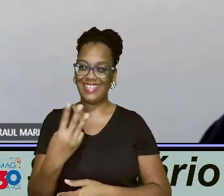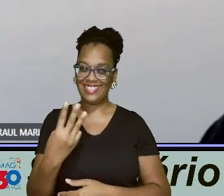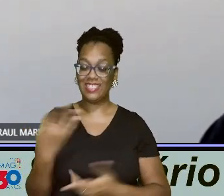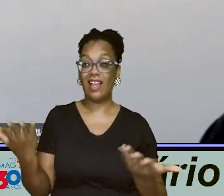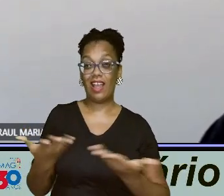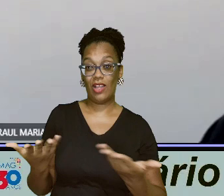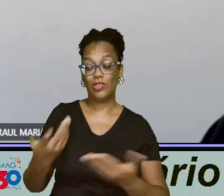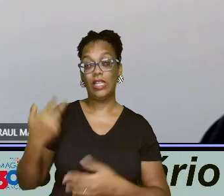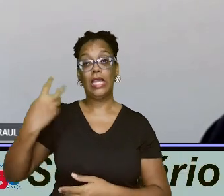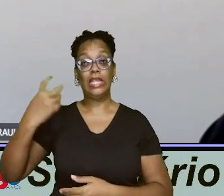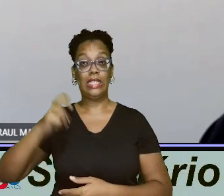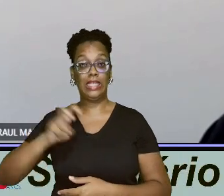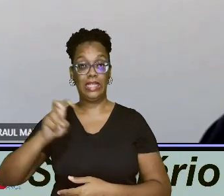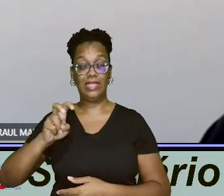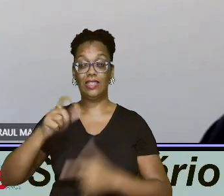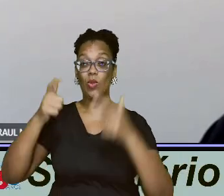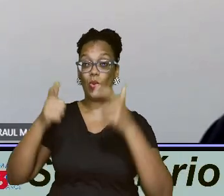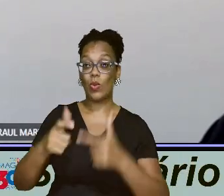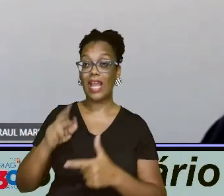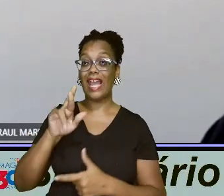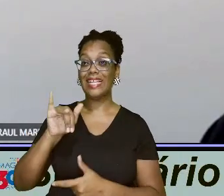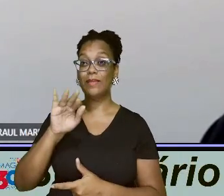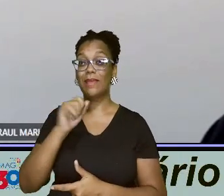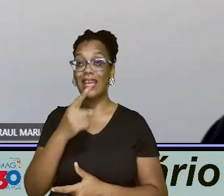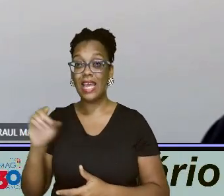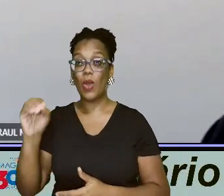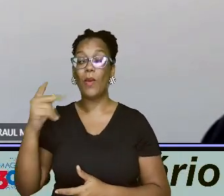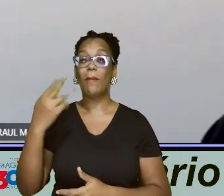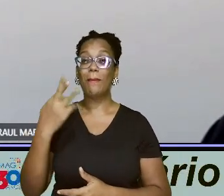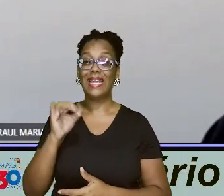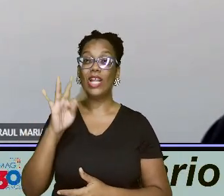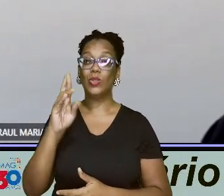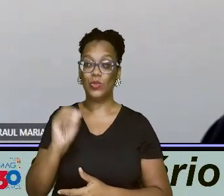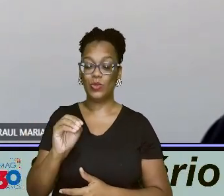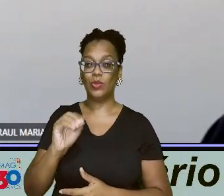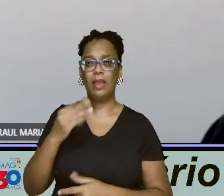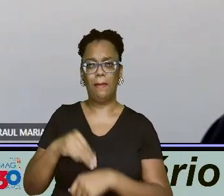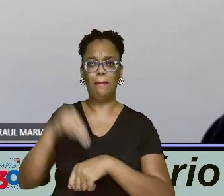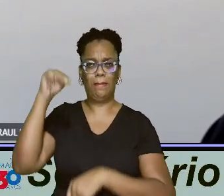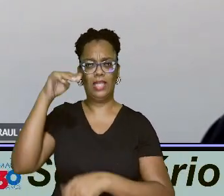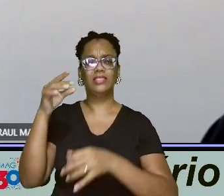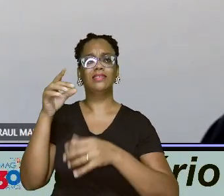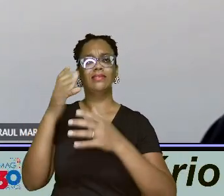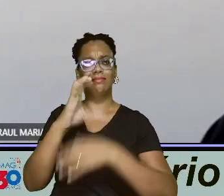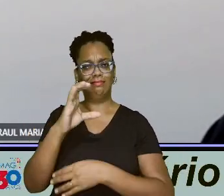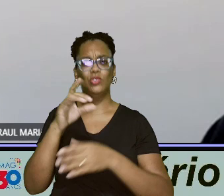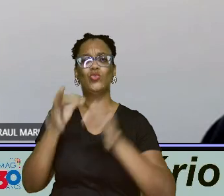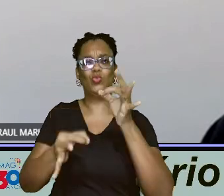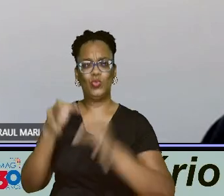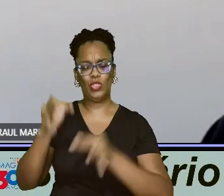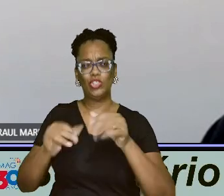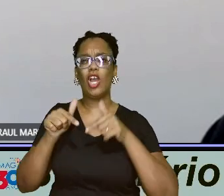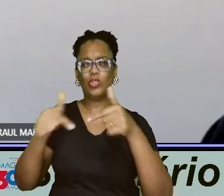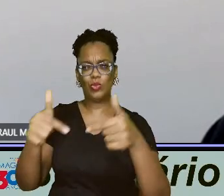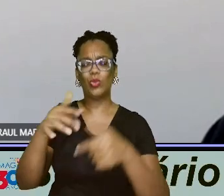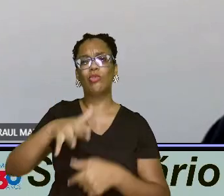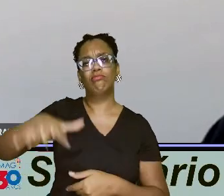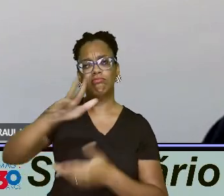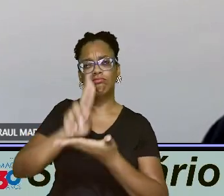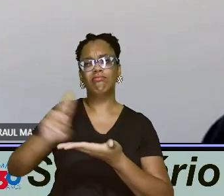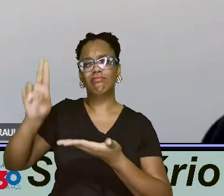Ribeirão Preto, ele é mestre em Ciências Jurídicas e já atuou como professor universitário em Direito, participante da equipe de pesquisa